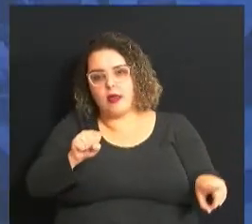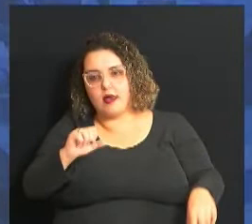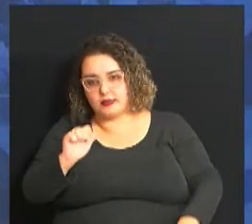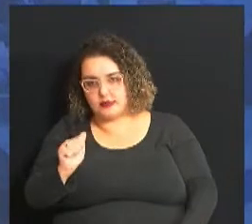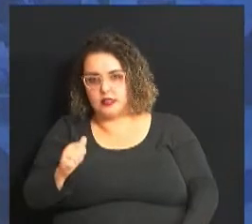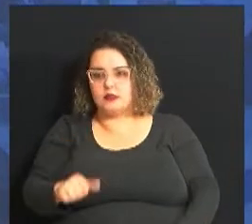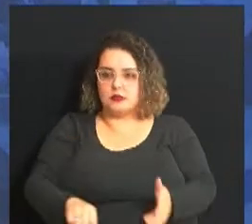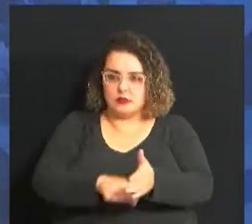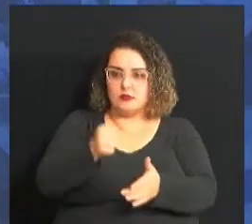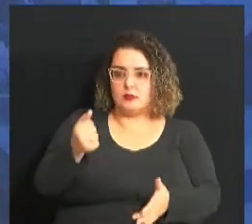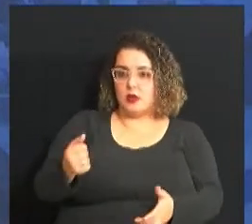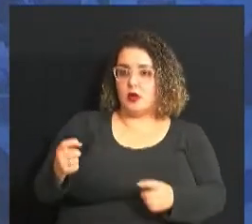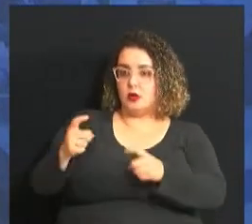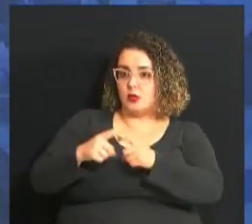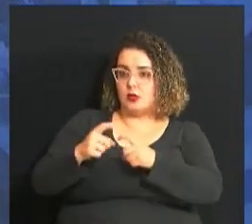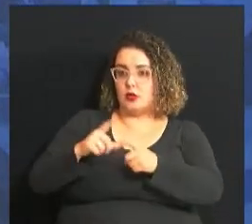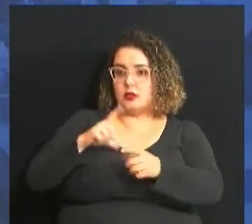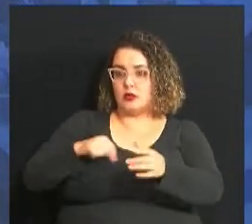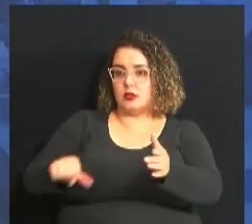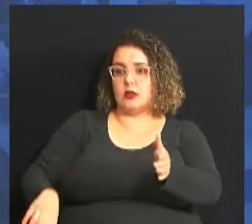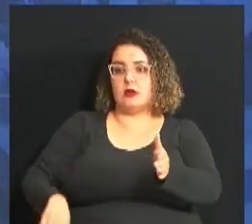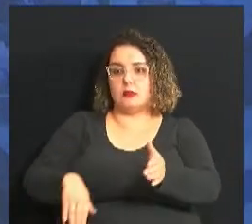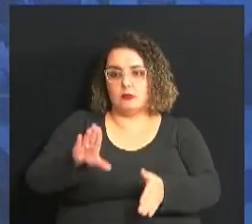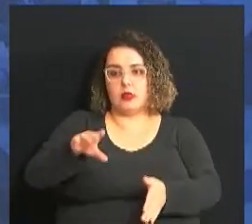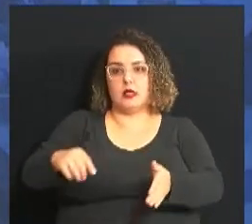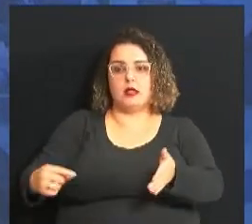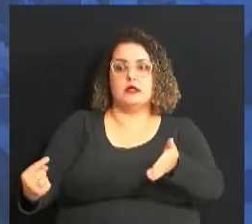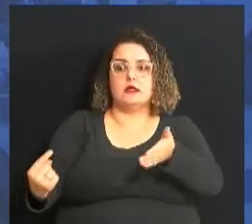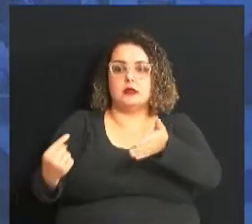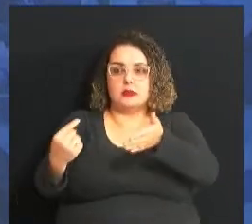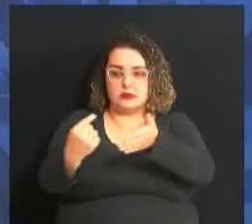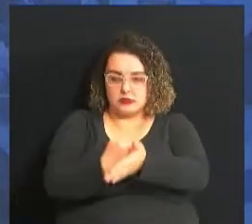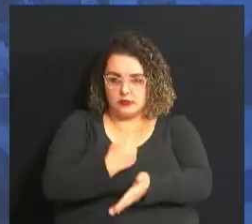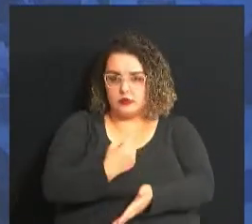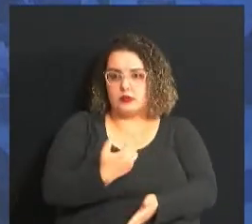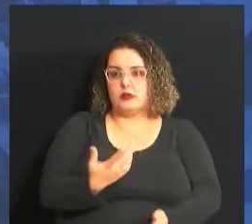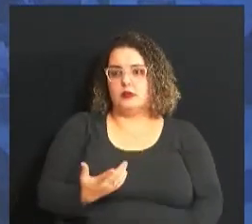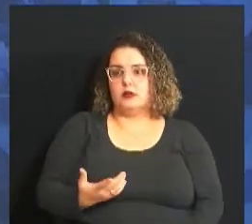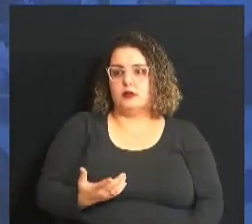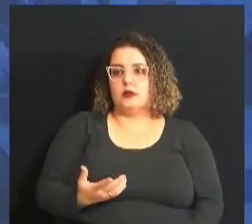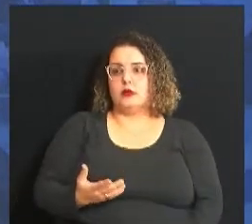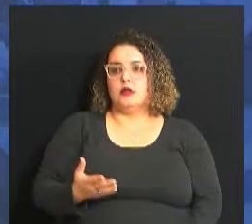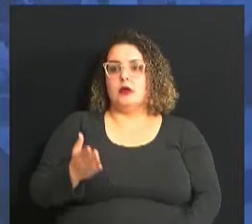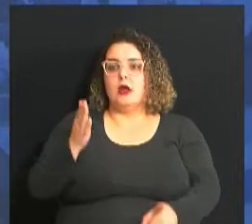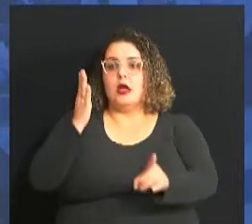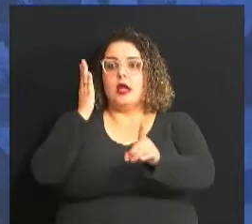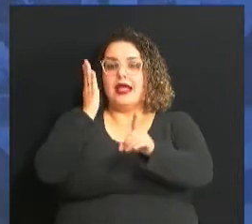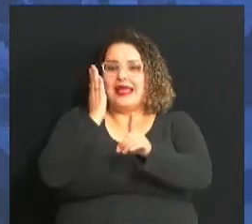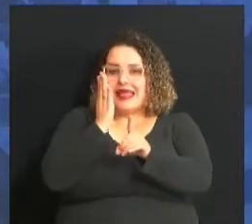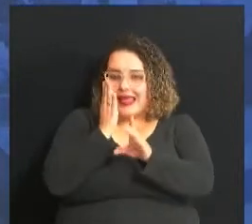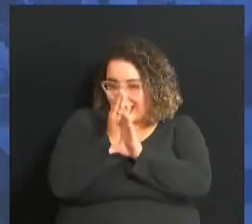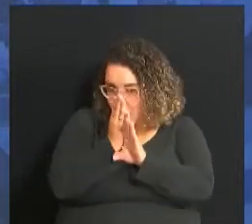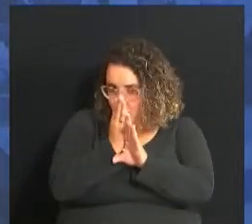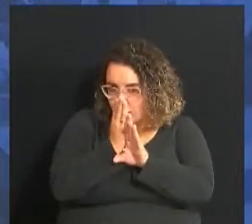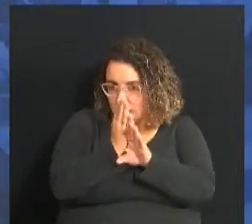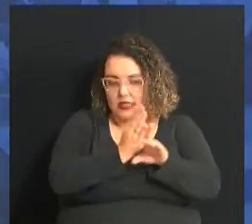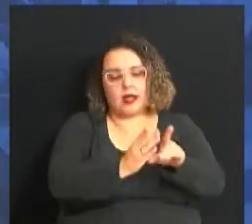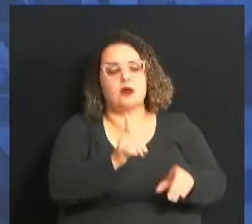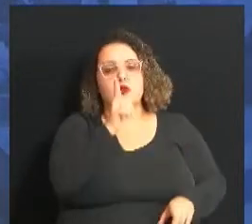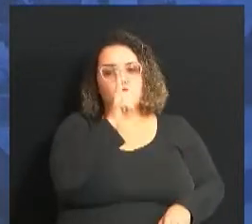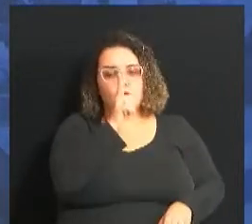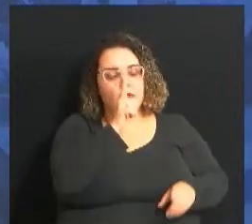pergunta aqui. Rodrigo Campo Belo, encontrar um caroço no pênis é sinal de alerta?